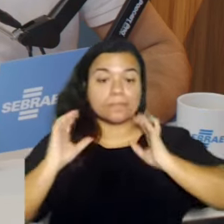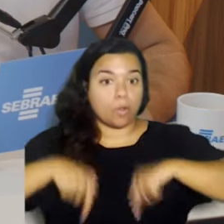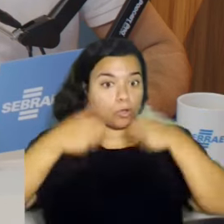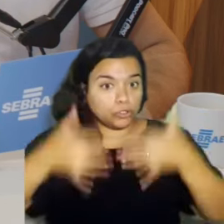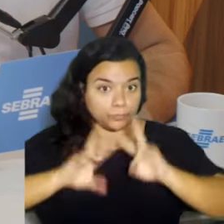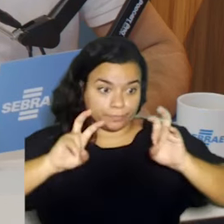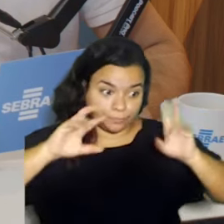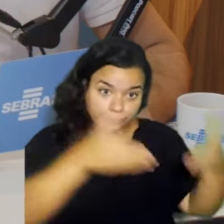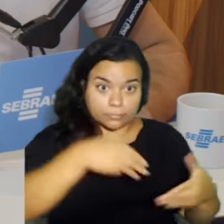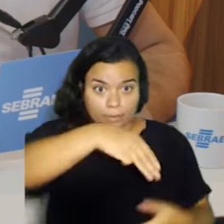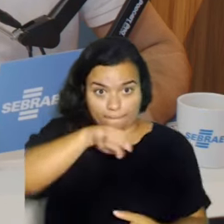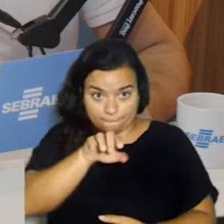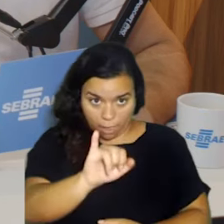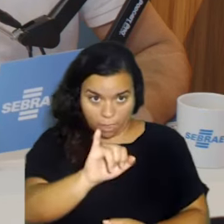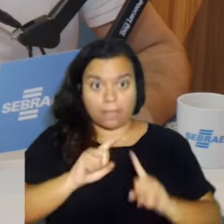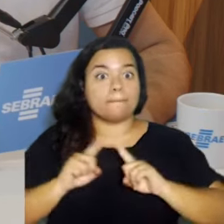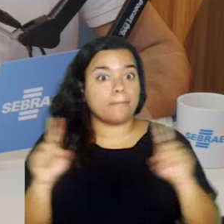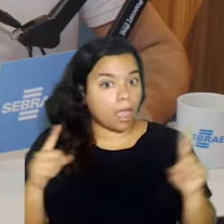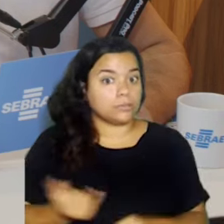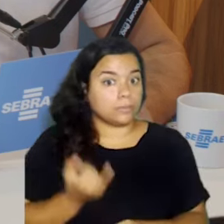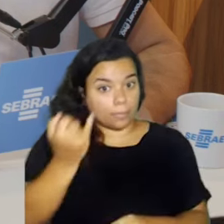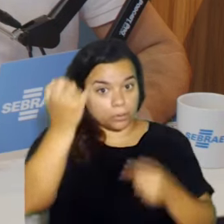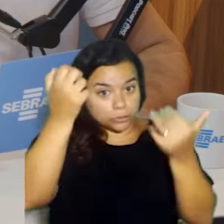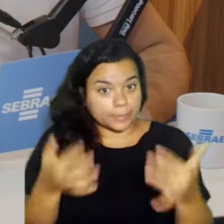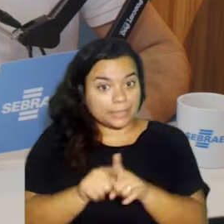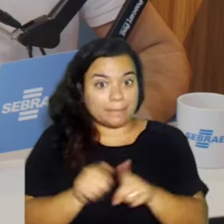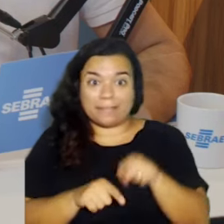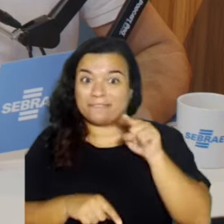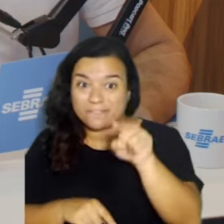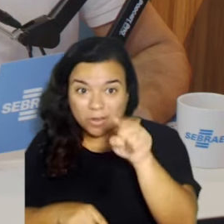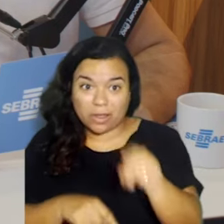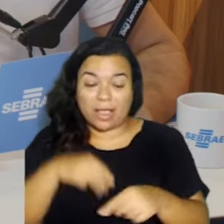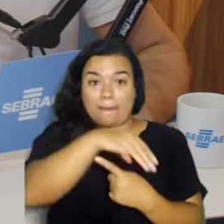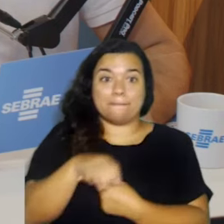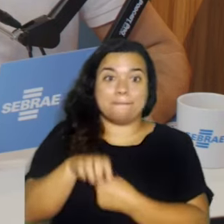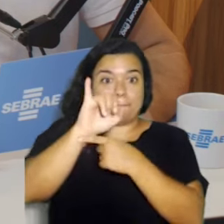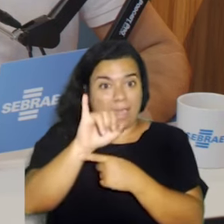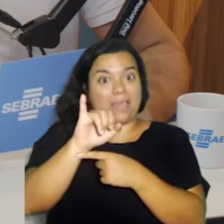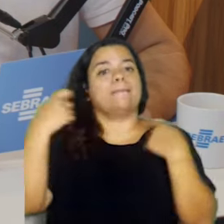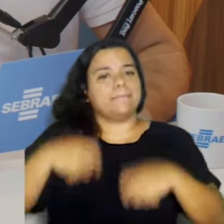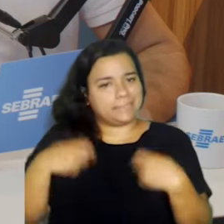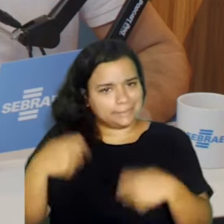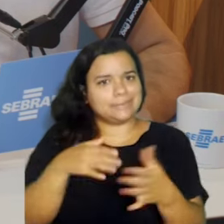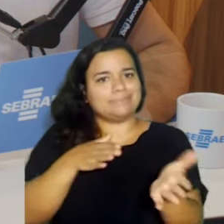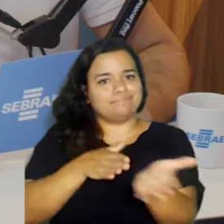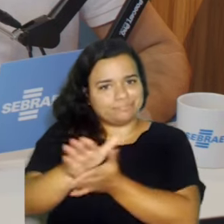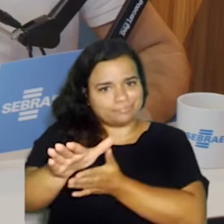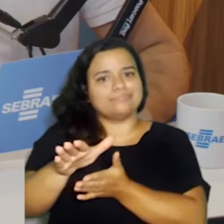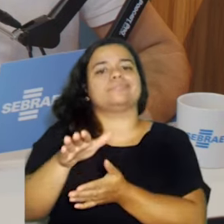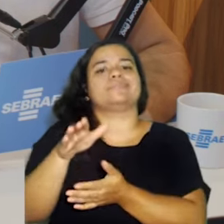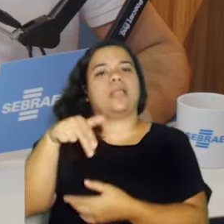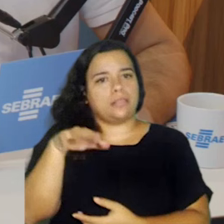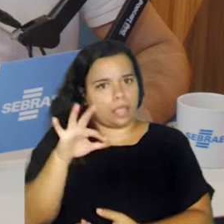mei porém eu quero só reforçar aqui a importância de você que é mei ter o acesso paraa emissão de nota fiscal Porque mesmo que eles